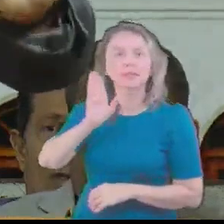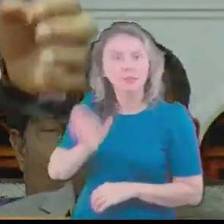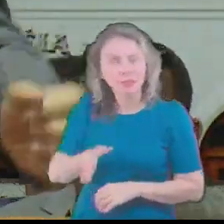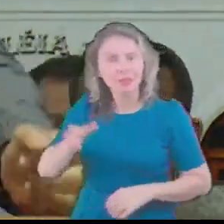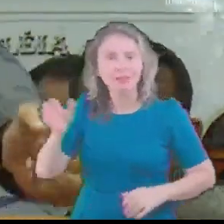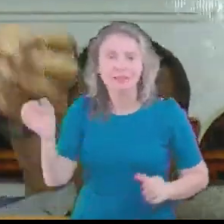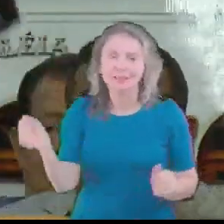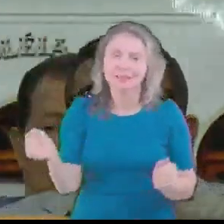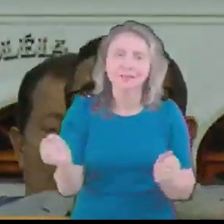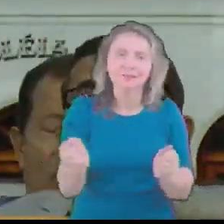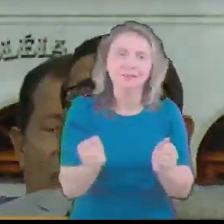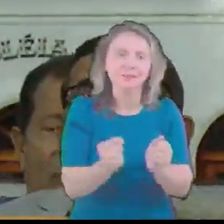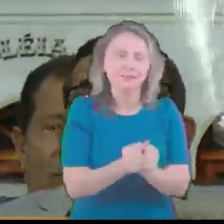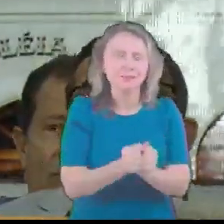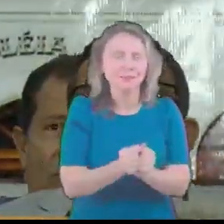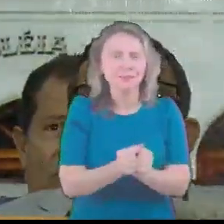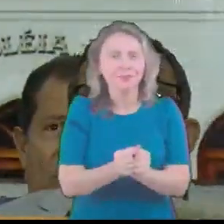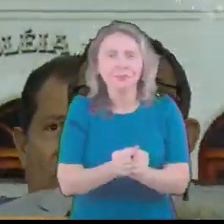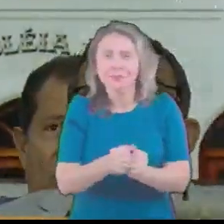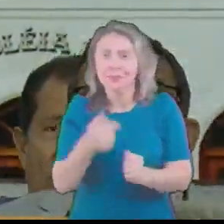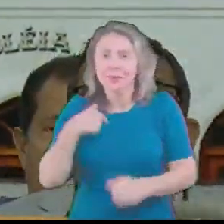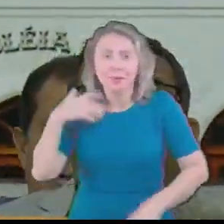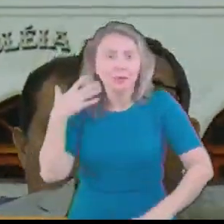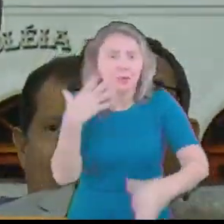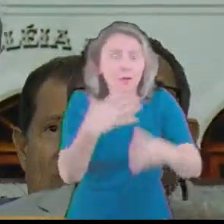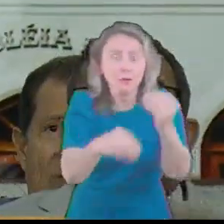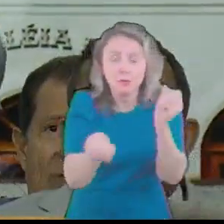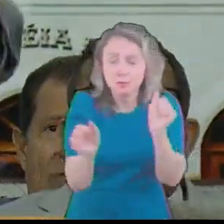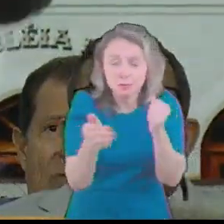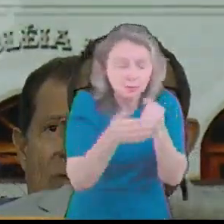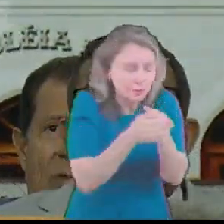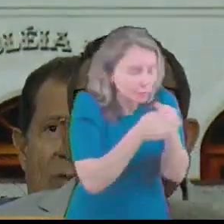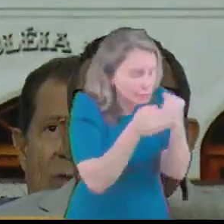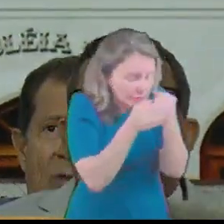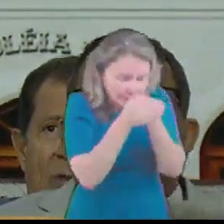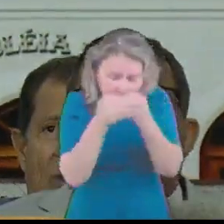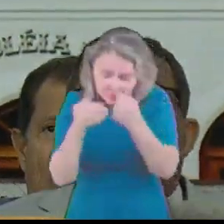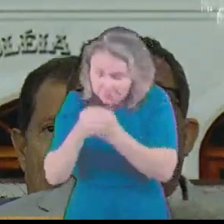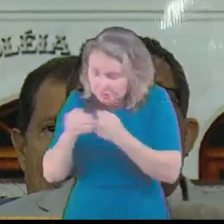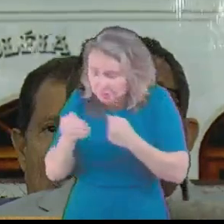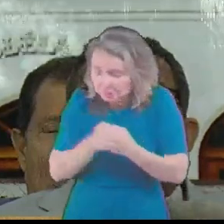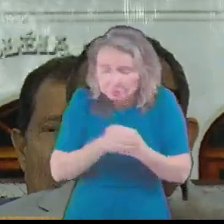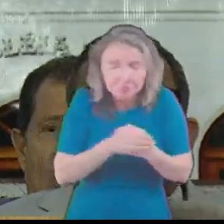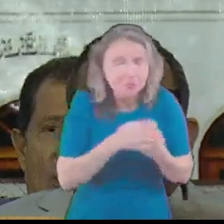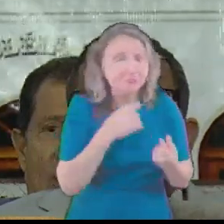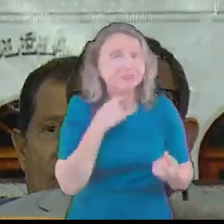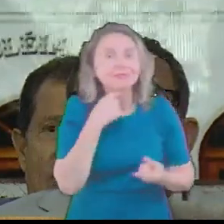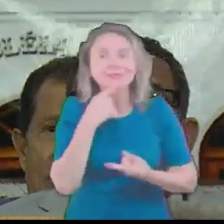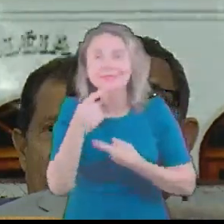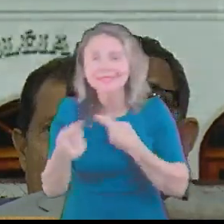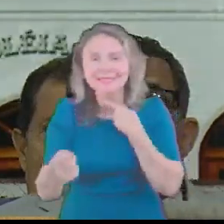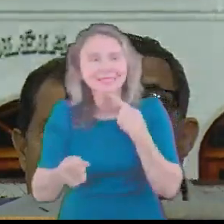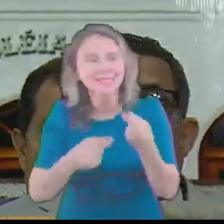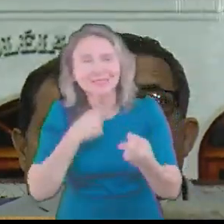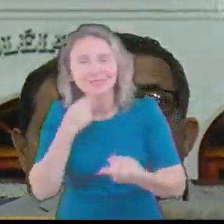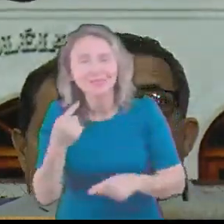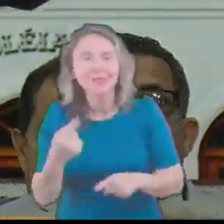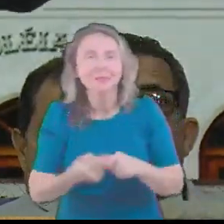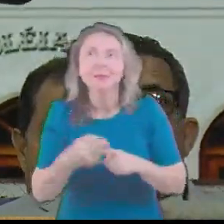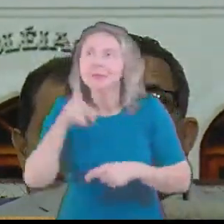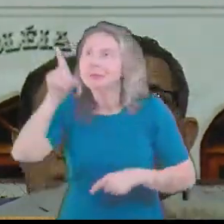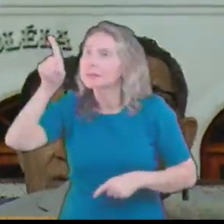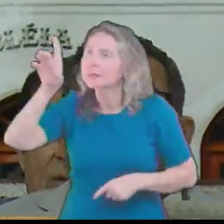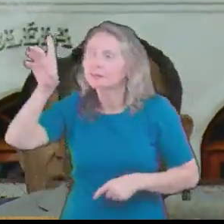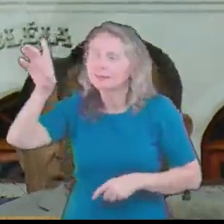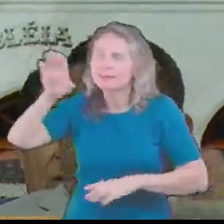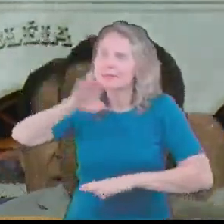me aguardando. Para onde fugirei da tua presença, ou de onde me esconderei de ti? Porque de um modo muito